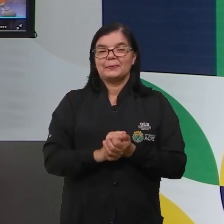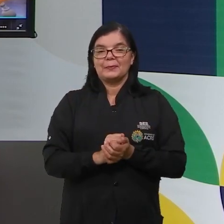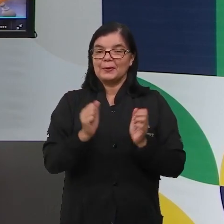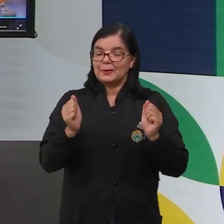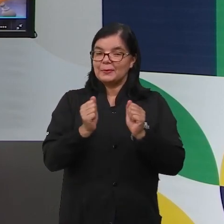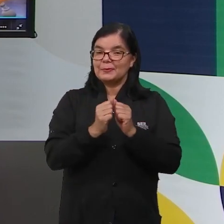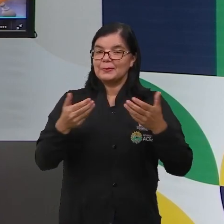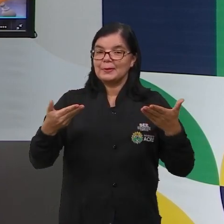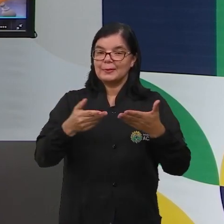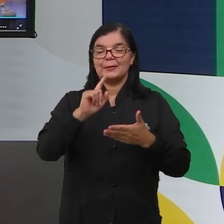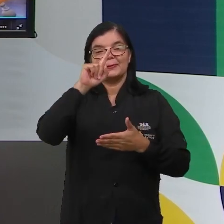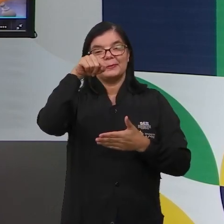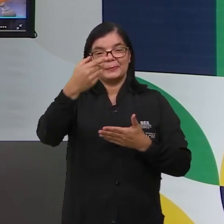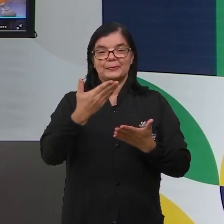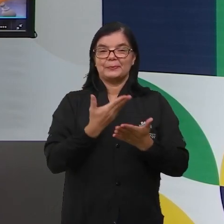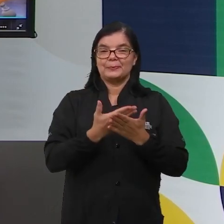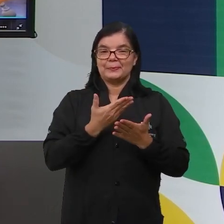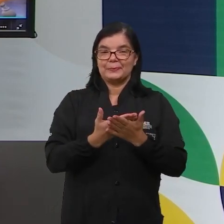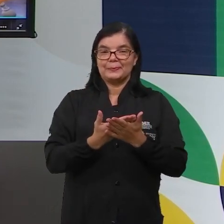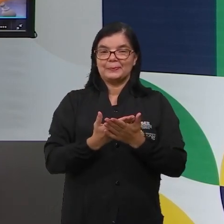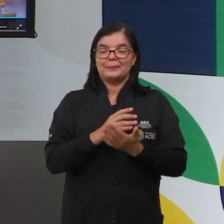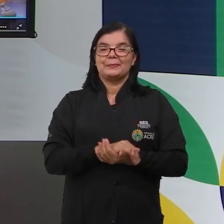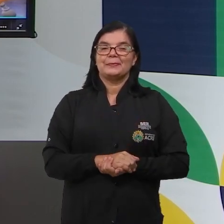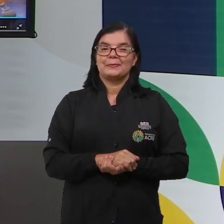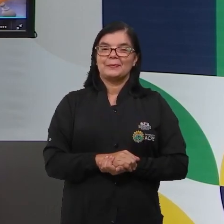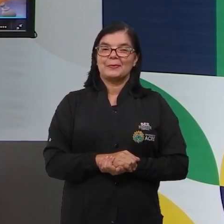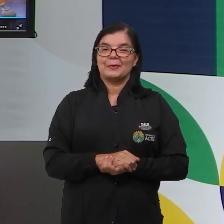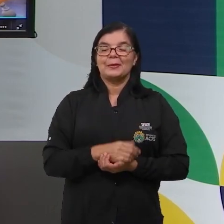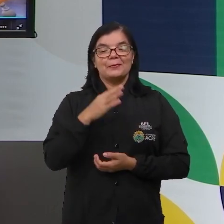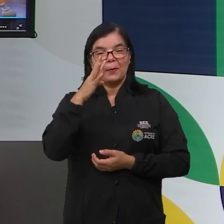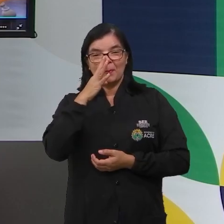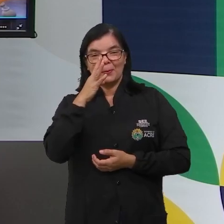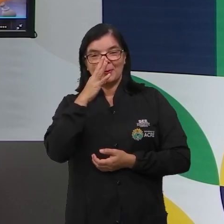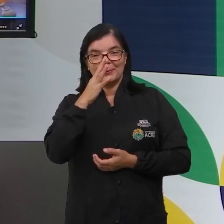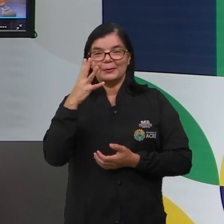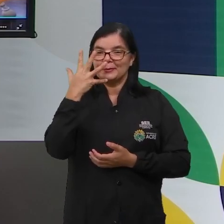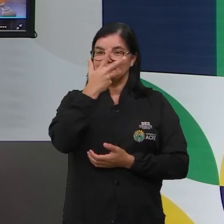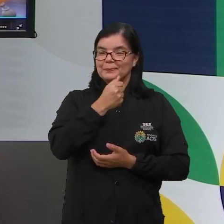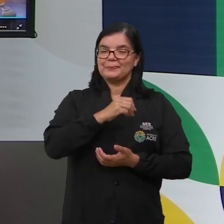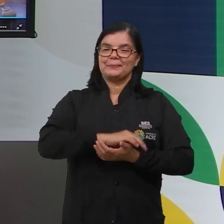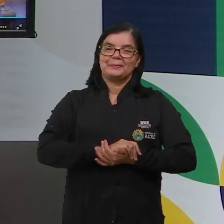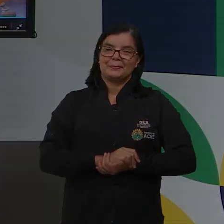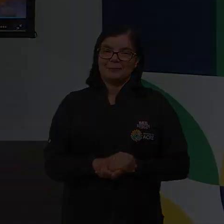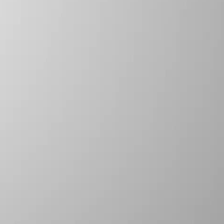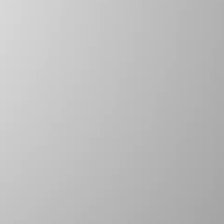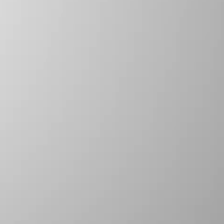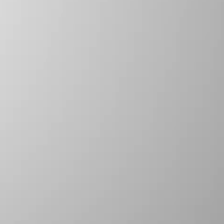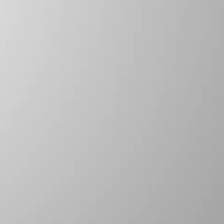companhia até aqui. A gente se encontra na próxima aula e fique aí apreciando essa obra maravilhosa.